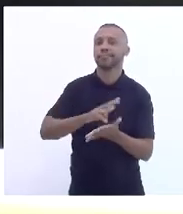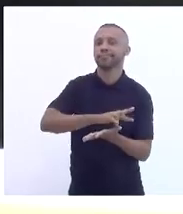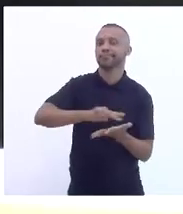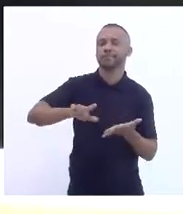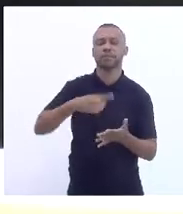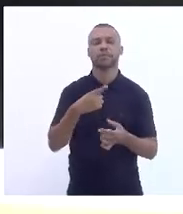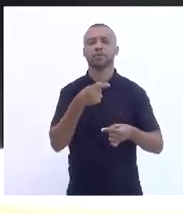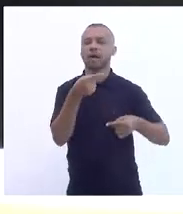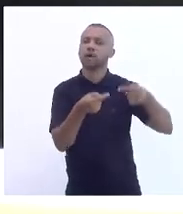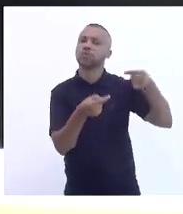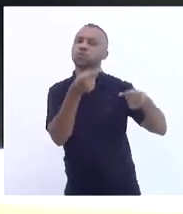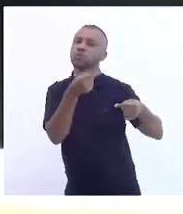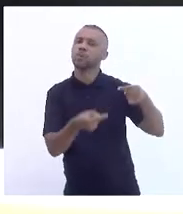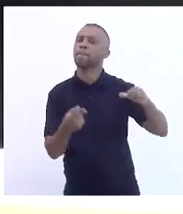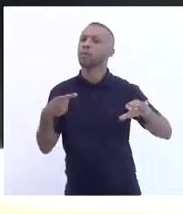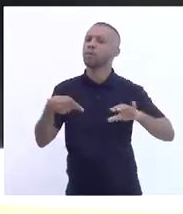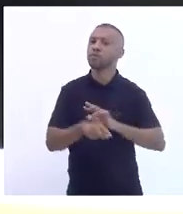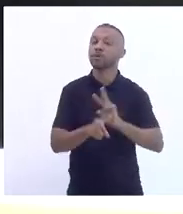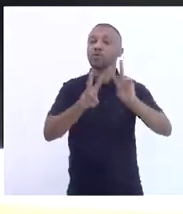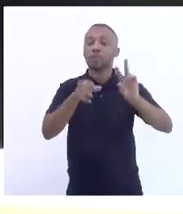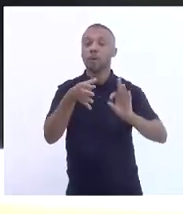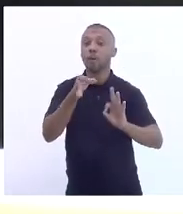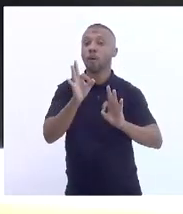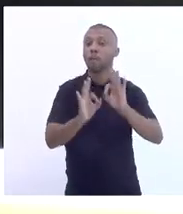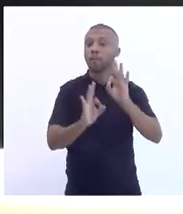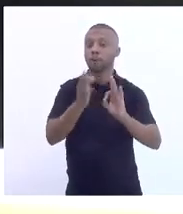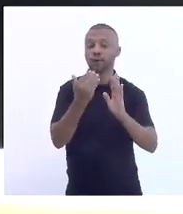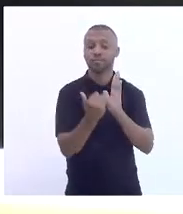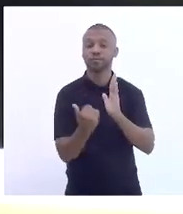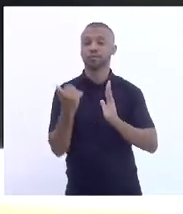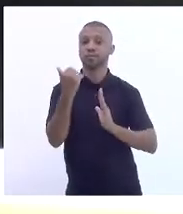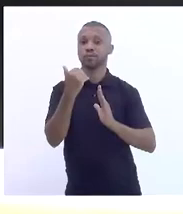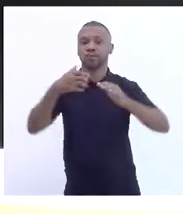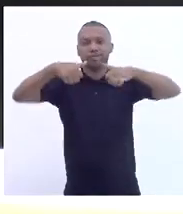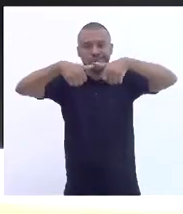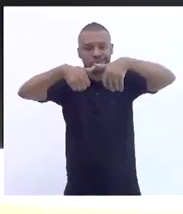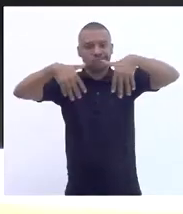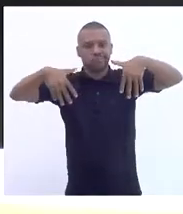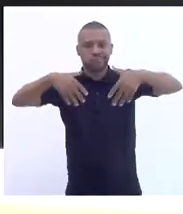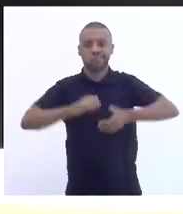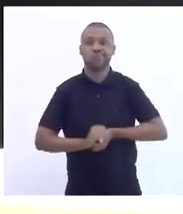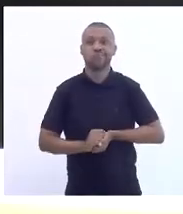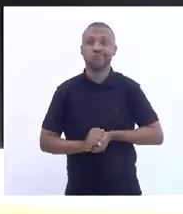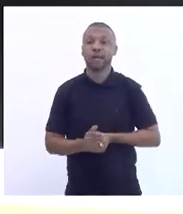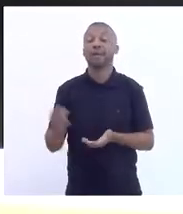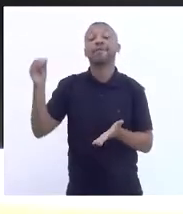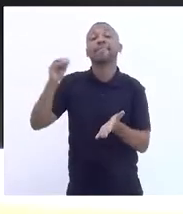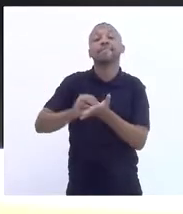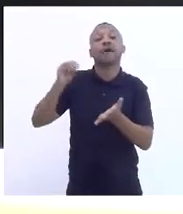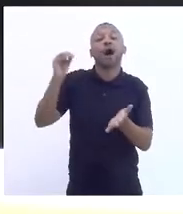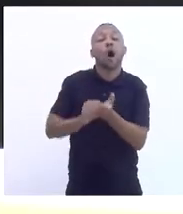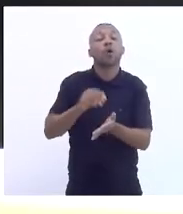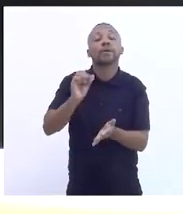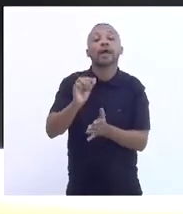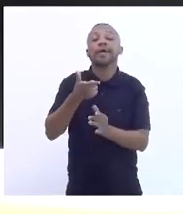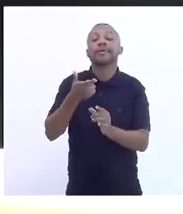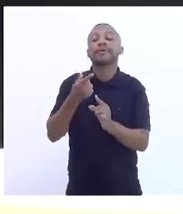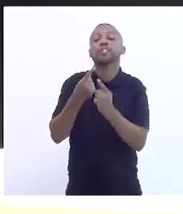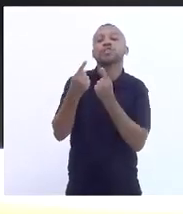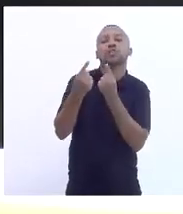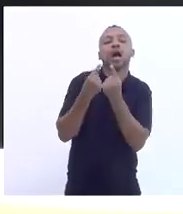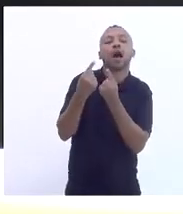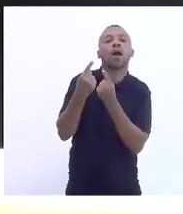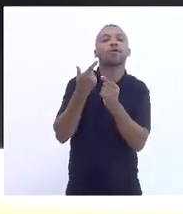discussão profunda de plano diretor e não se é tem essa integração sem